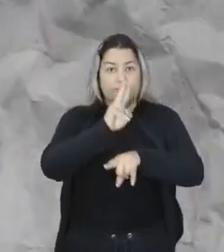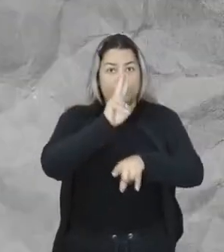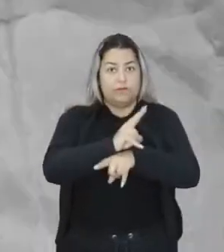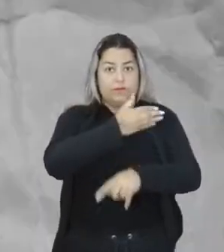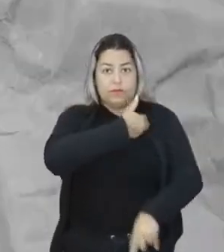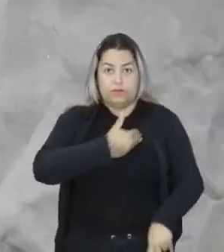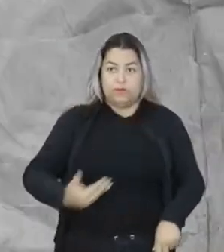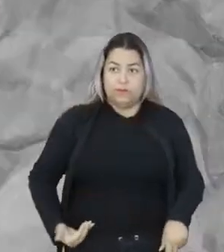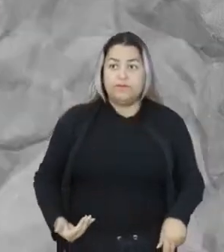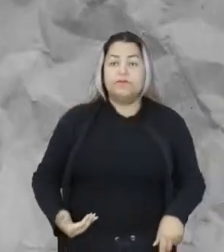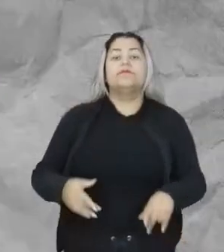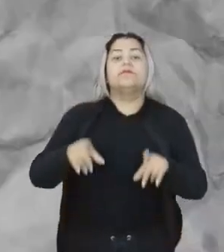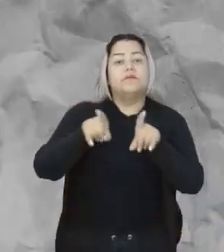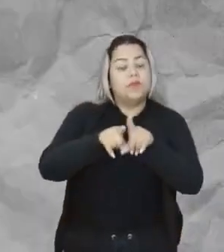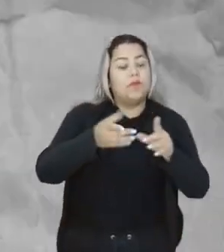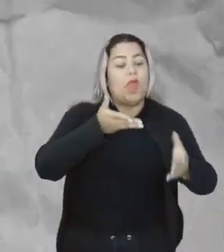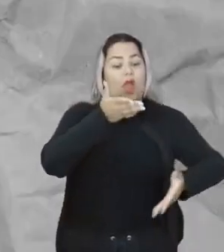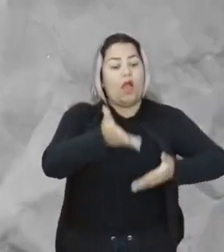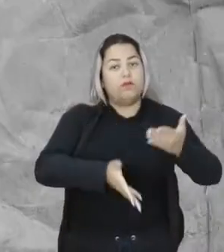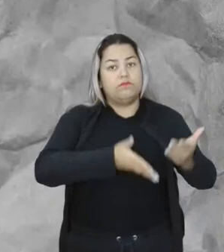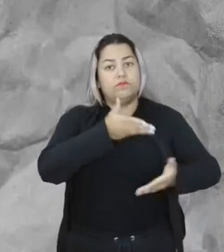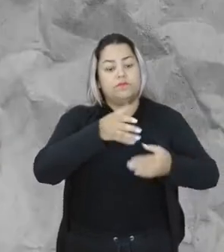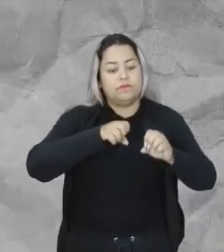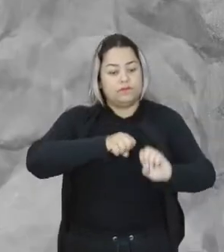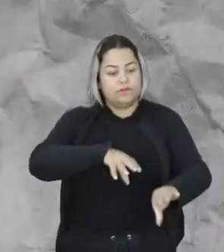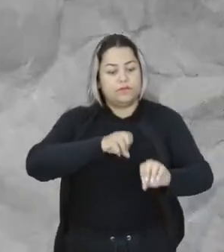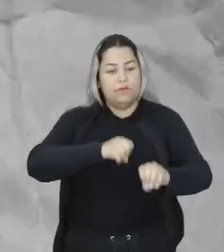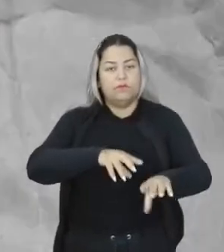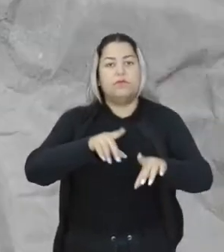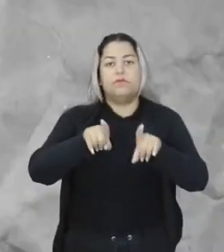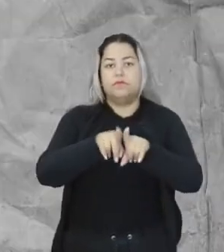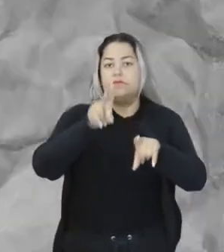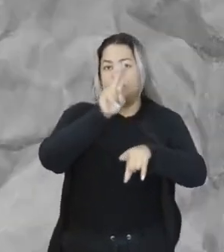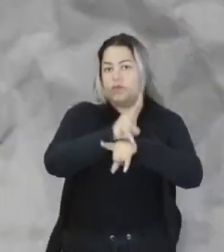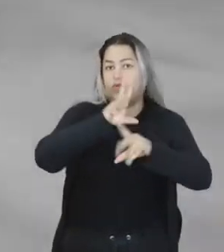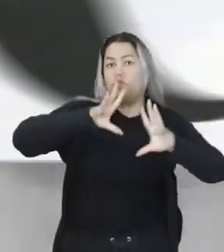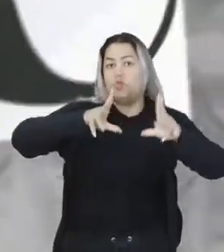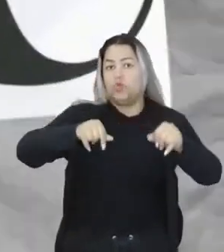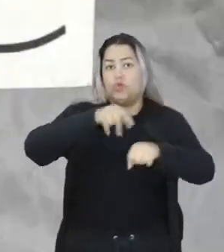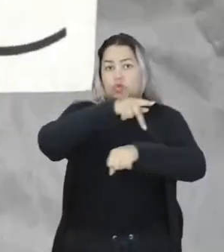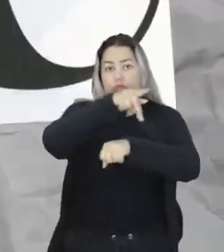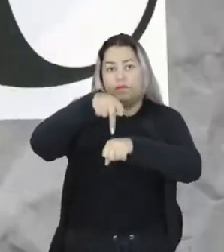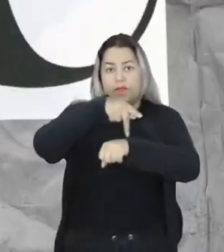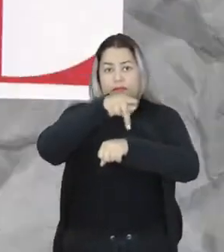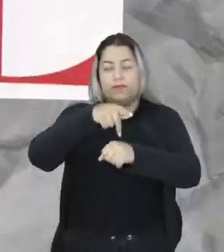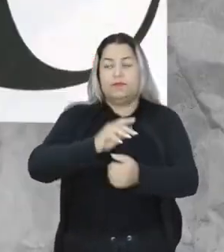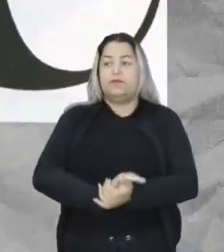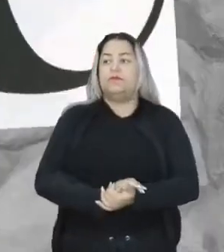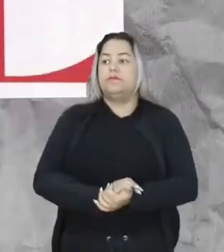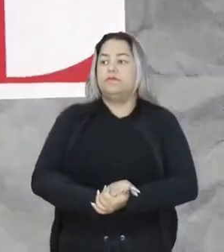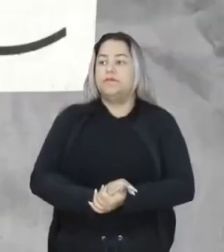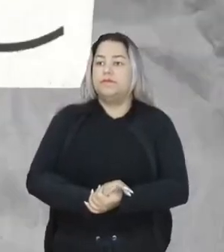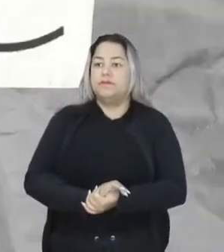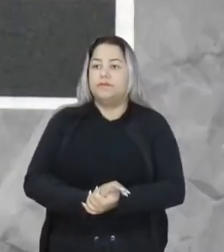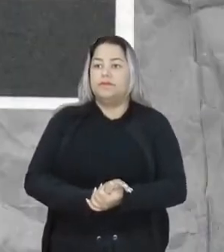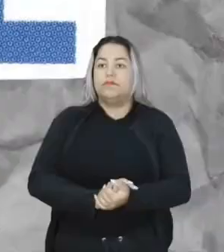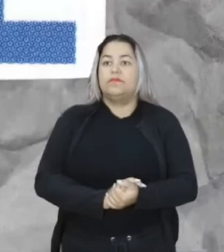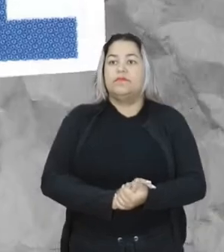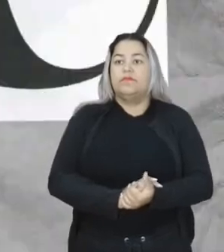Pública, e ainda promover ações educativas e preventivas em todo o país.